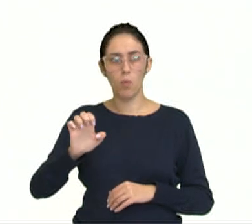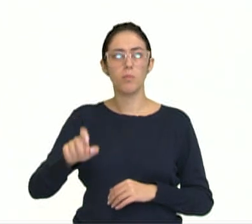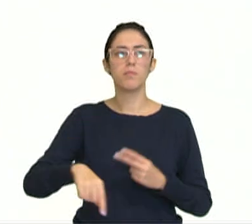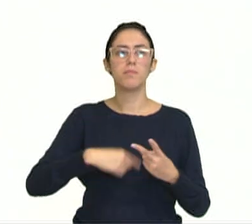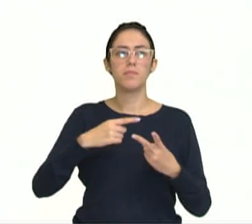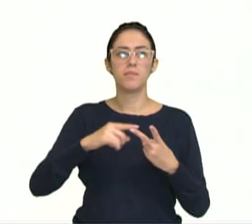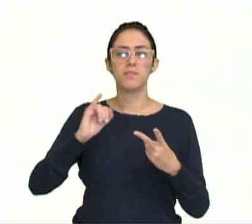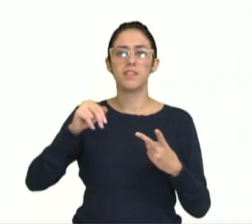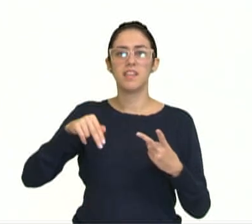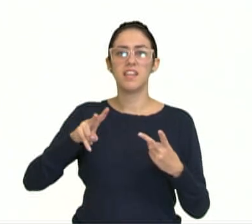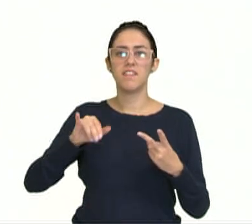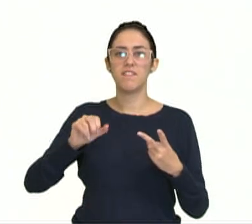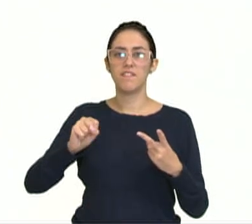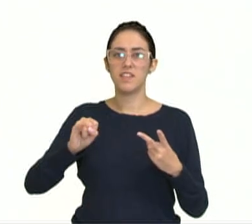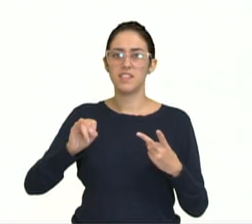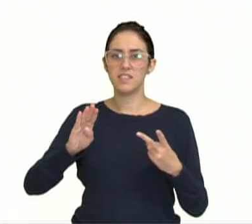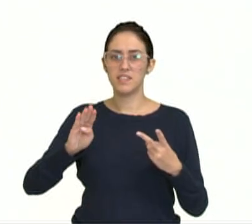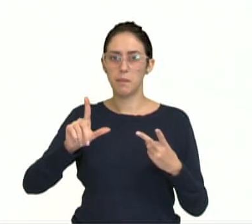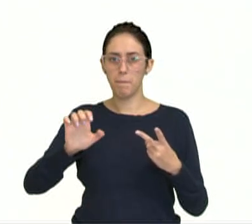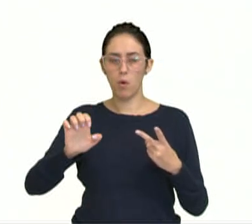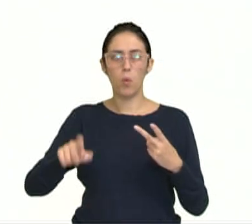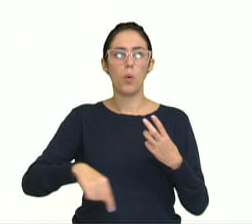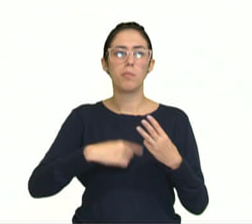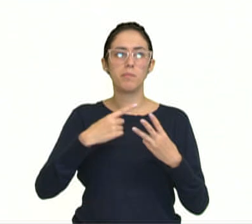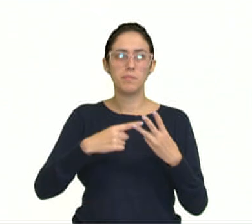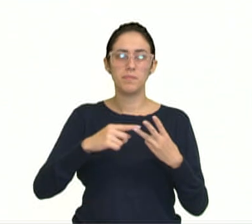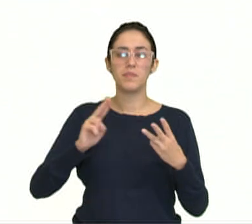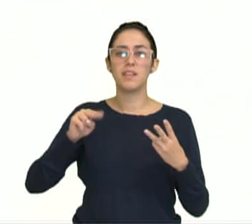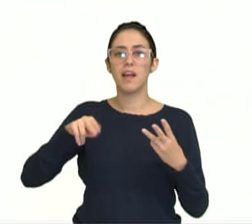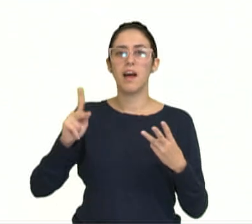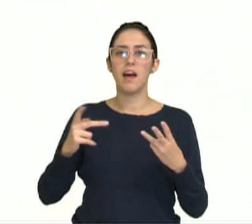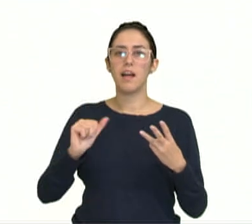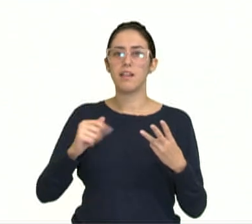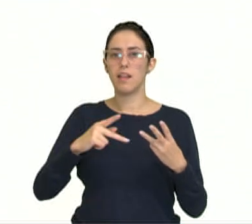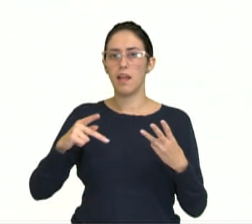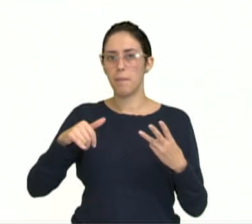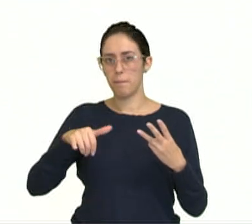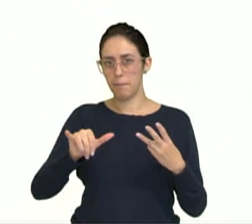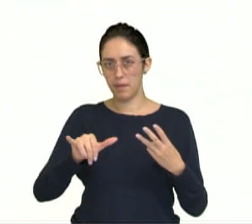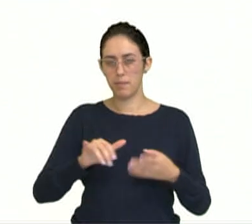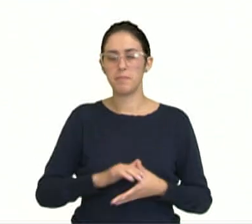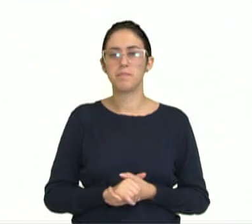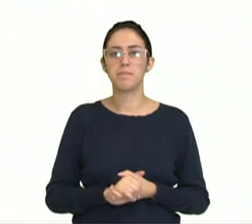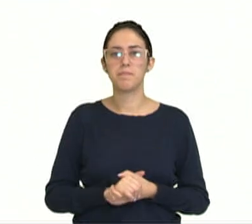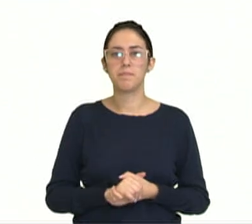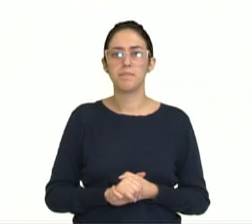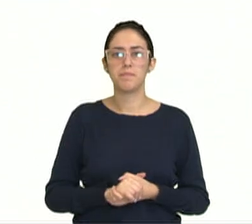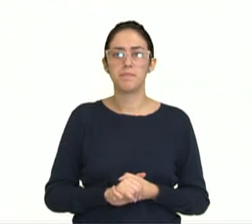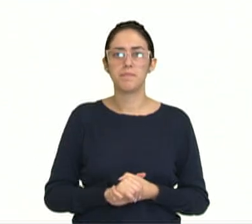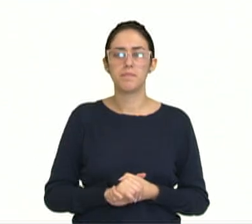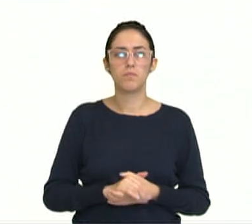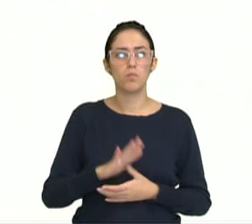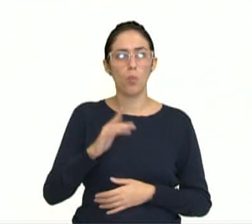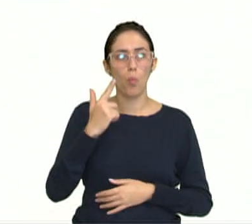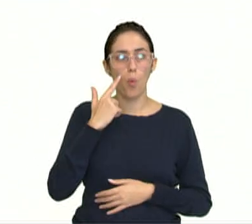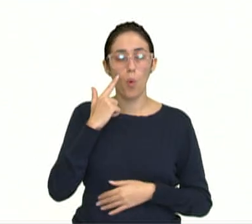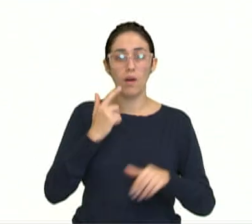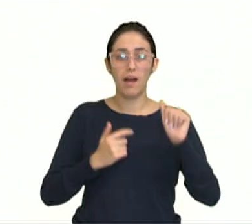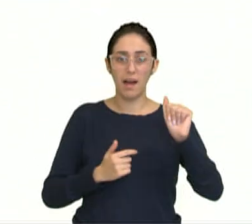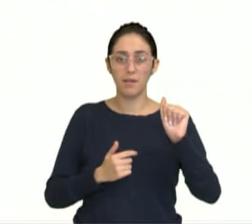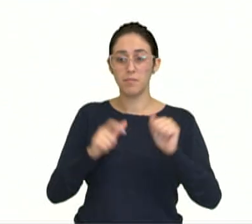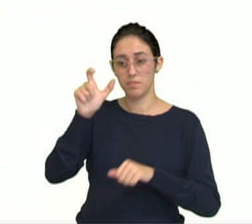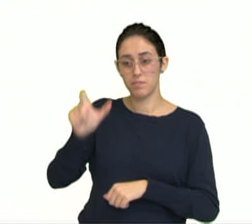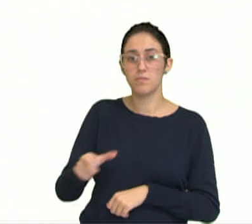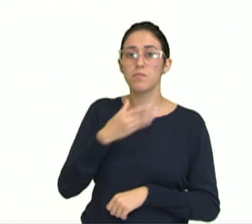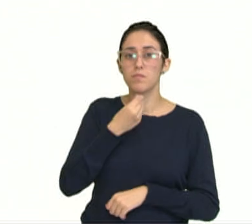C, unhappy. Ó, Jack lost the broom. He must be irresponsible. Jack, ele perdeu a vassoura dele. Ele deve